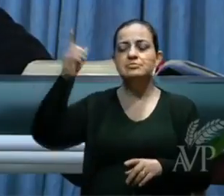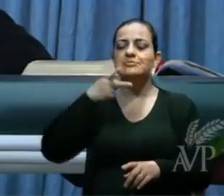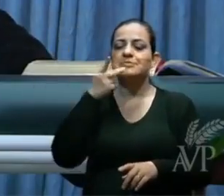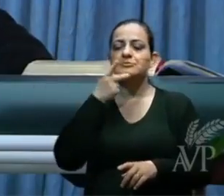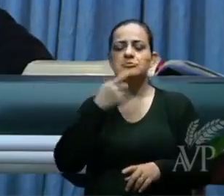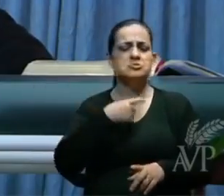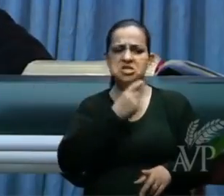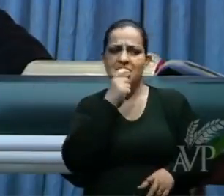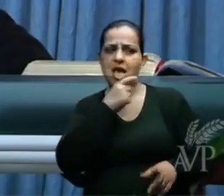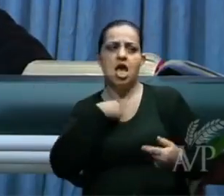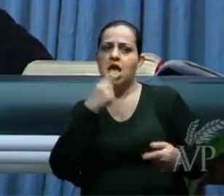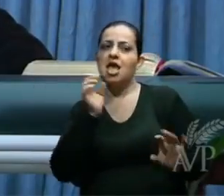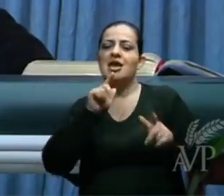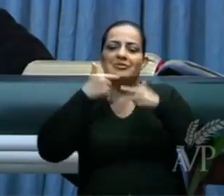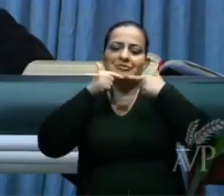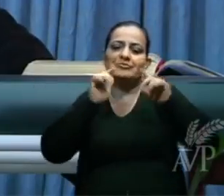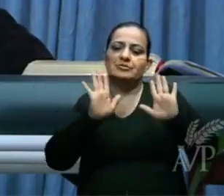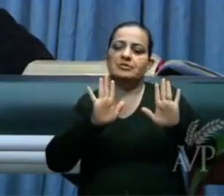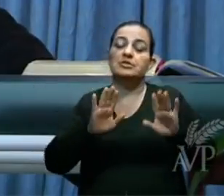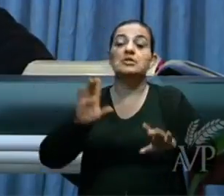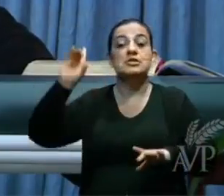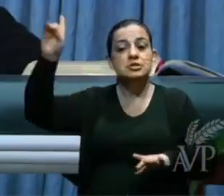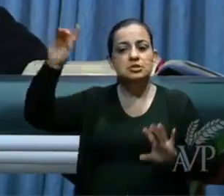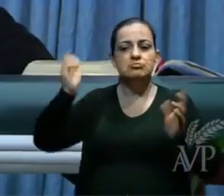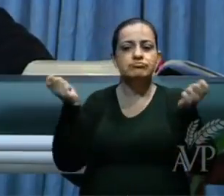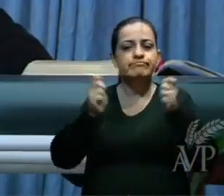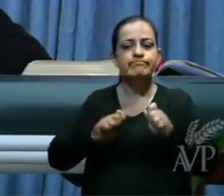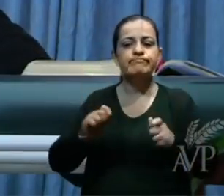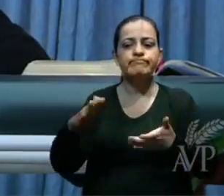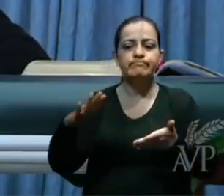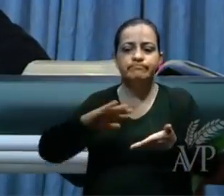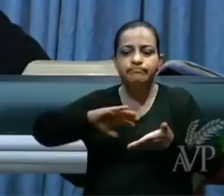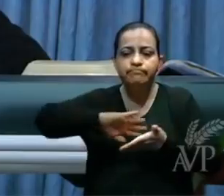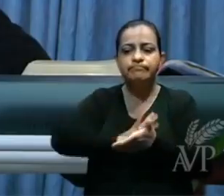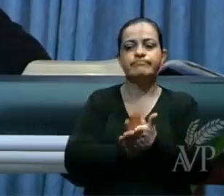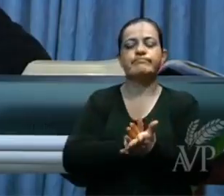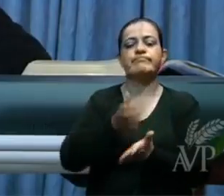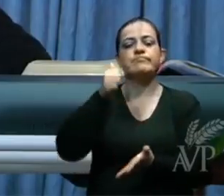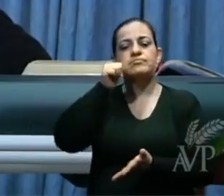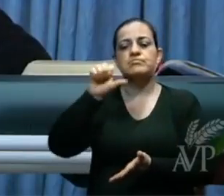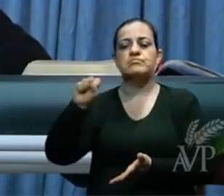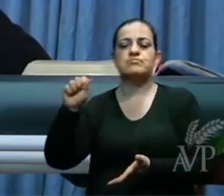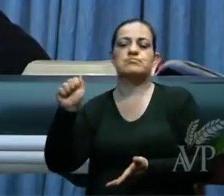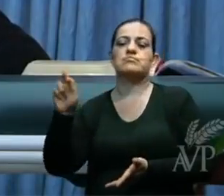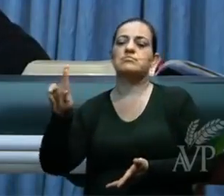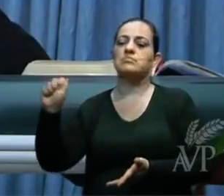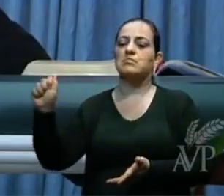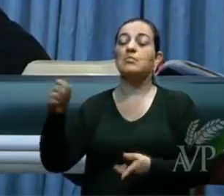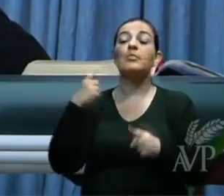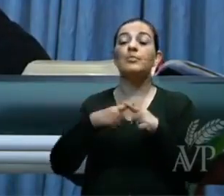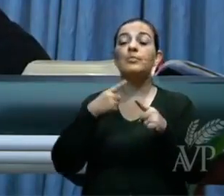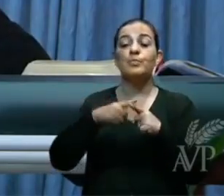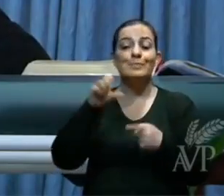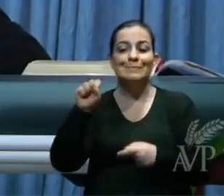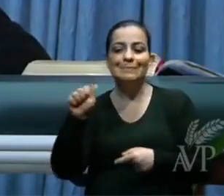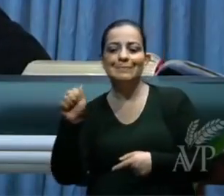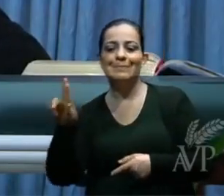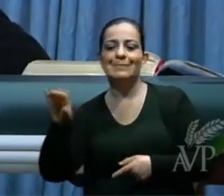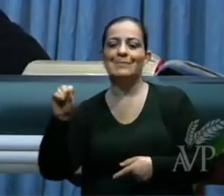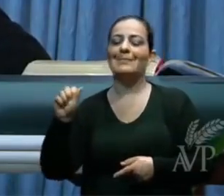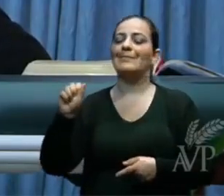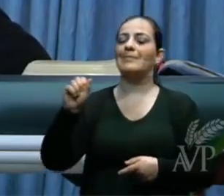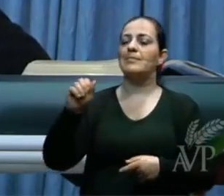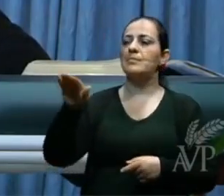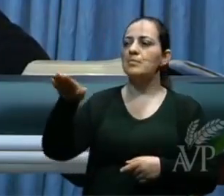poderia ter tomado a vida de sarah querer fazer dele mentiroso na cara dele mas